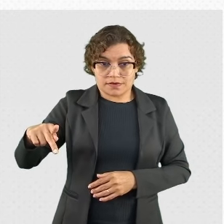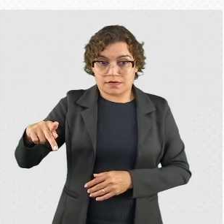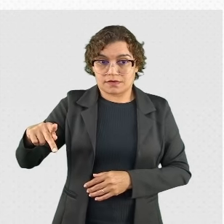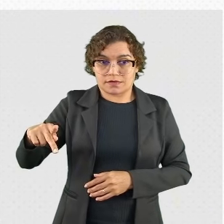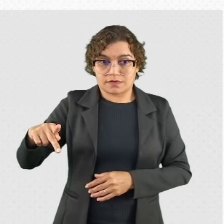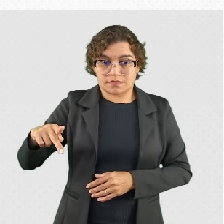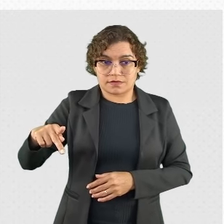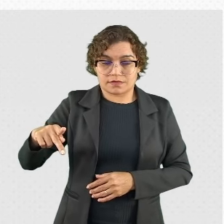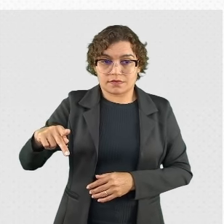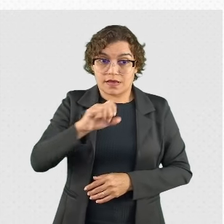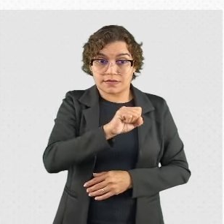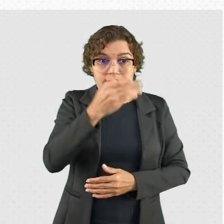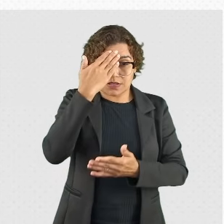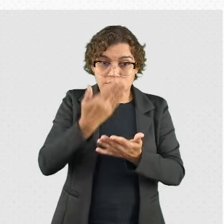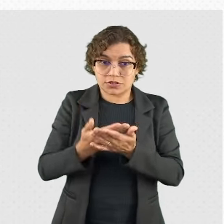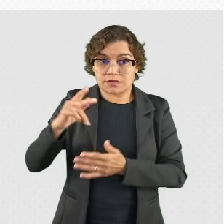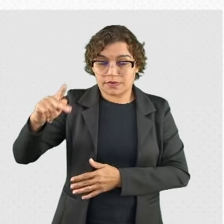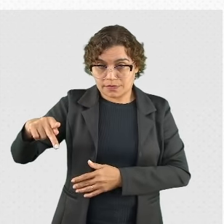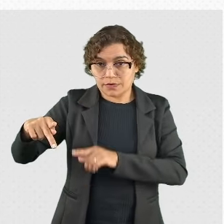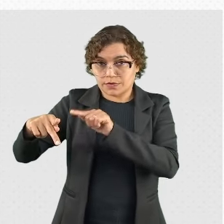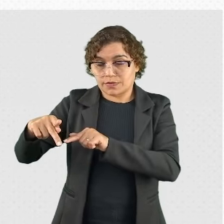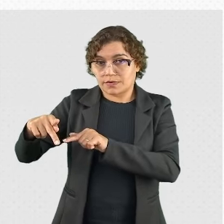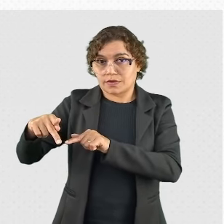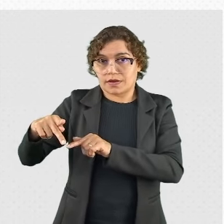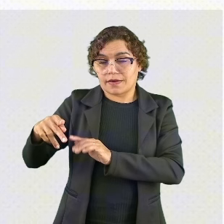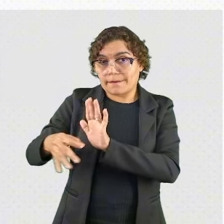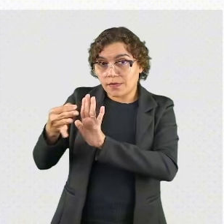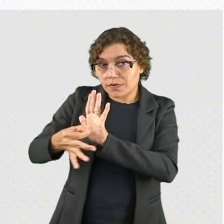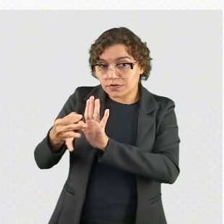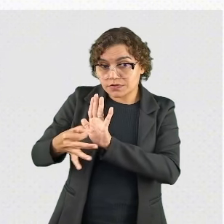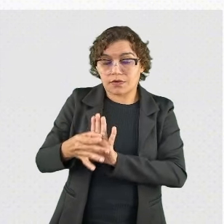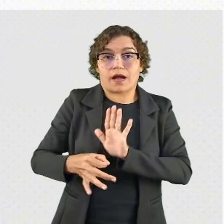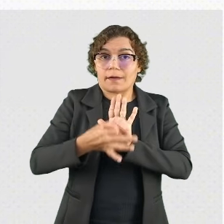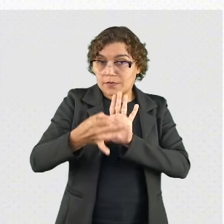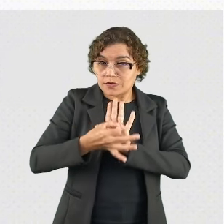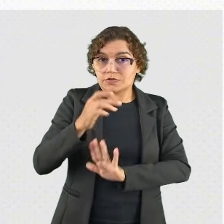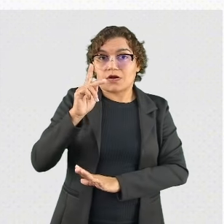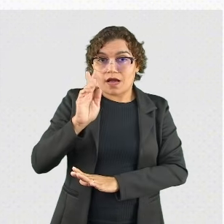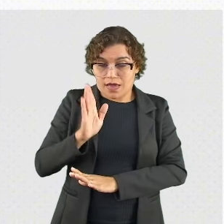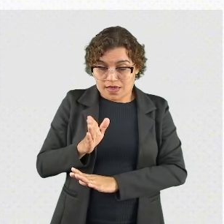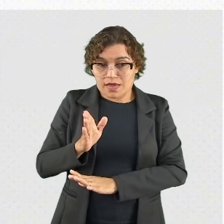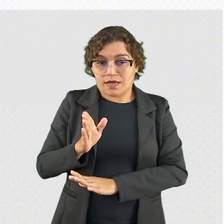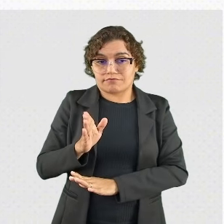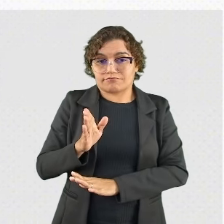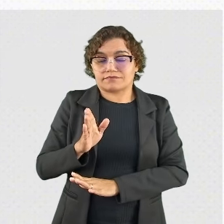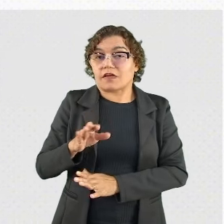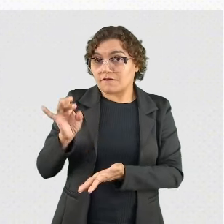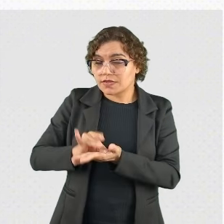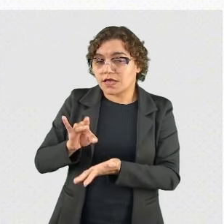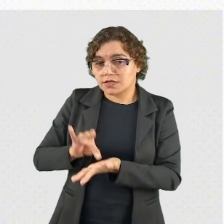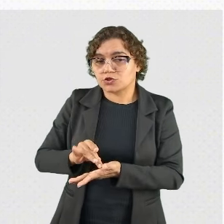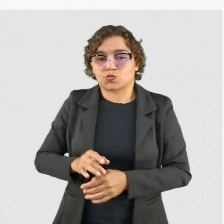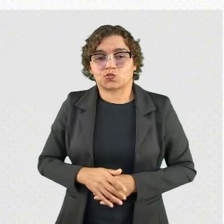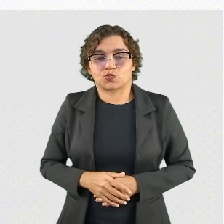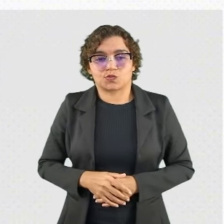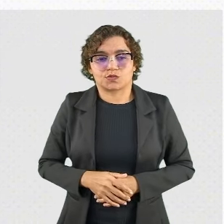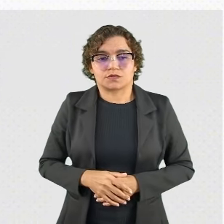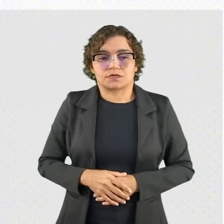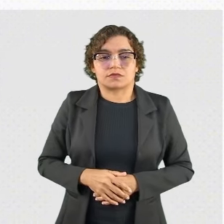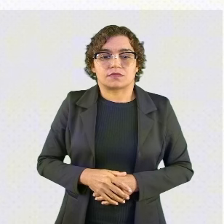S acredita em uma proposição, essa proposição é verdadeira, né? Tem que ser verdade, e